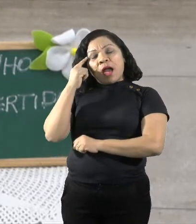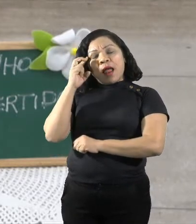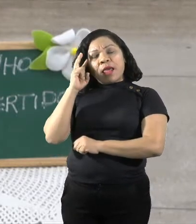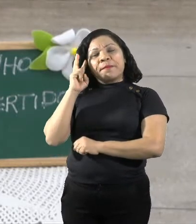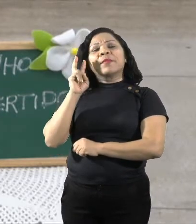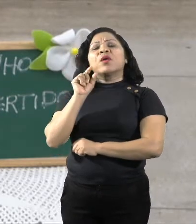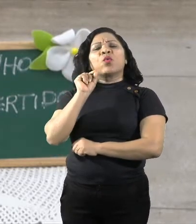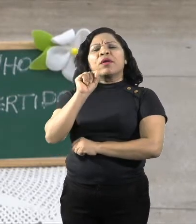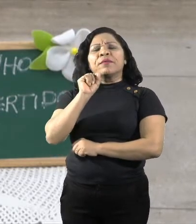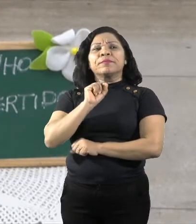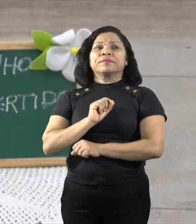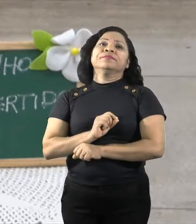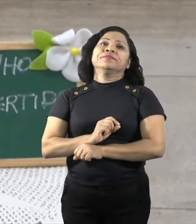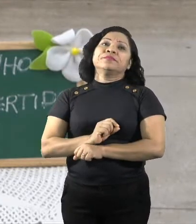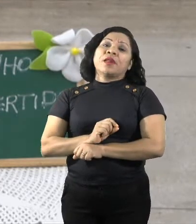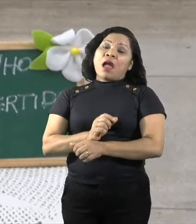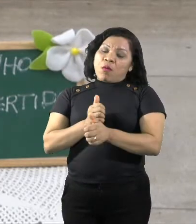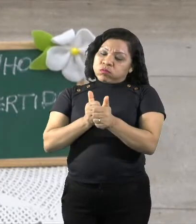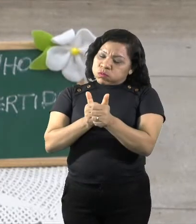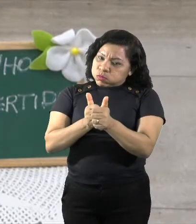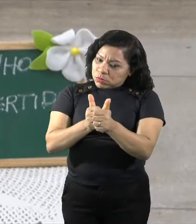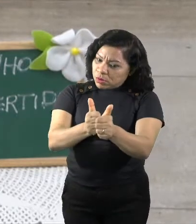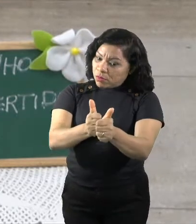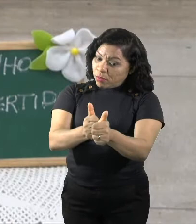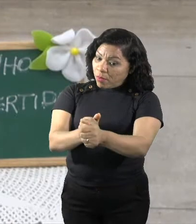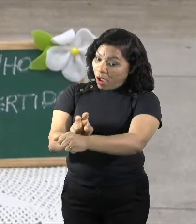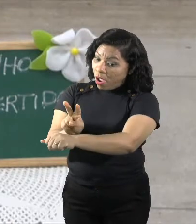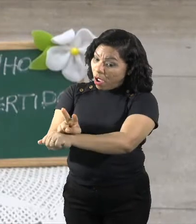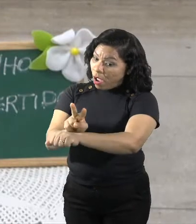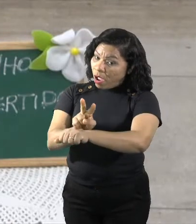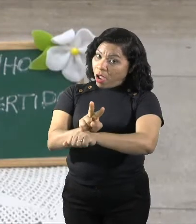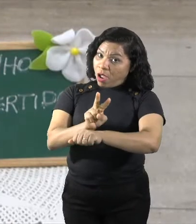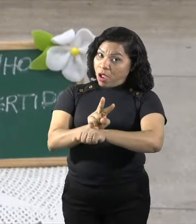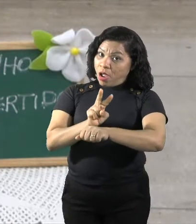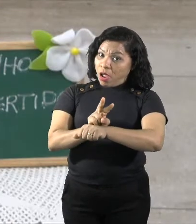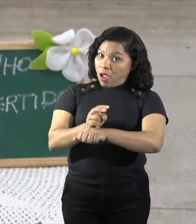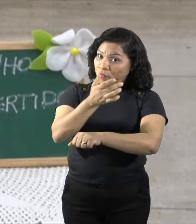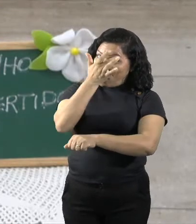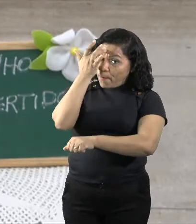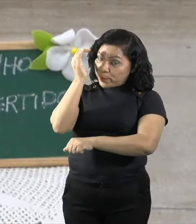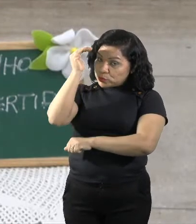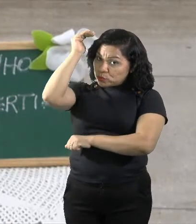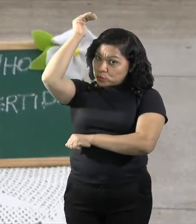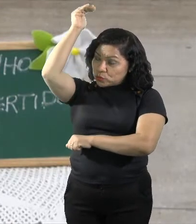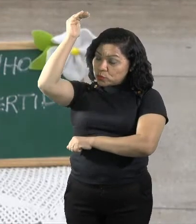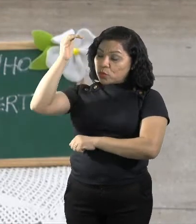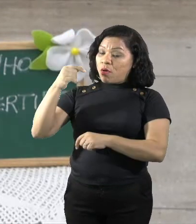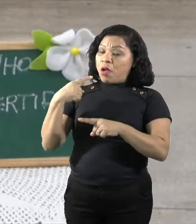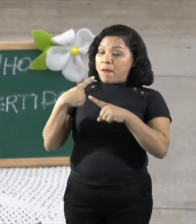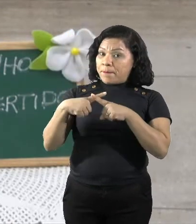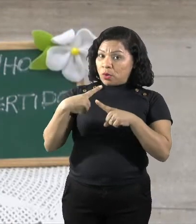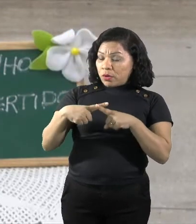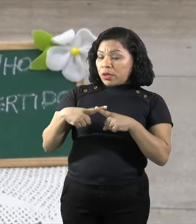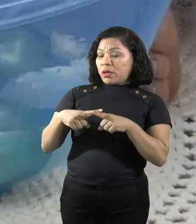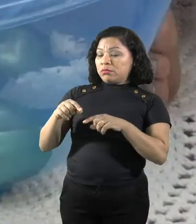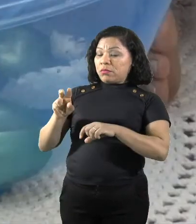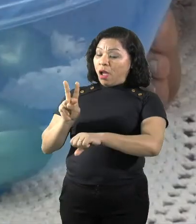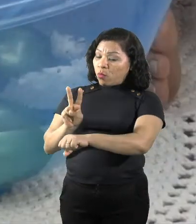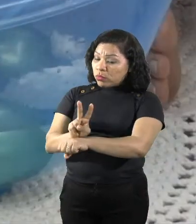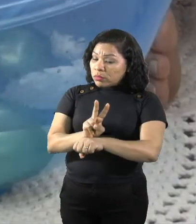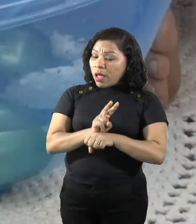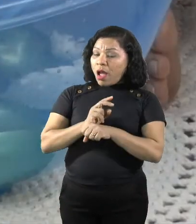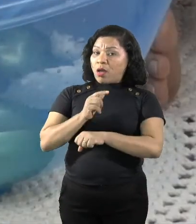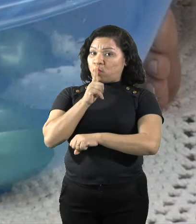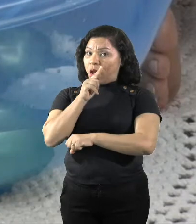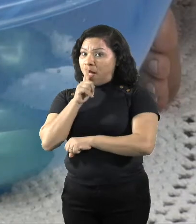e o acompanhamento de um adulto, porque requer cuidado, brincadeira com água, temos bexigas, temos sacola.